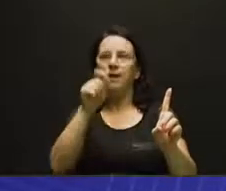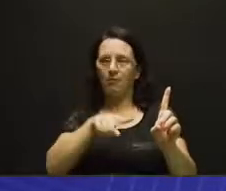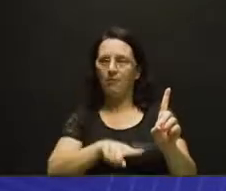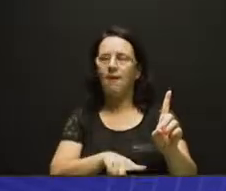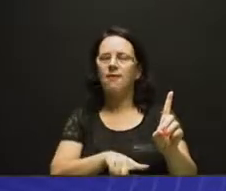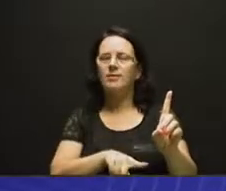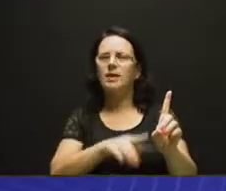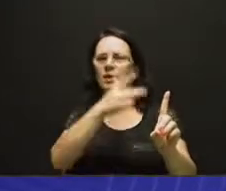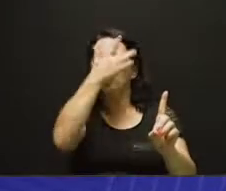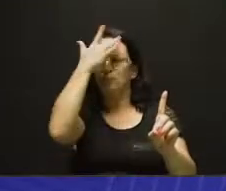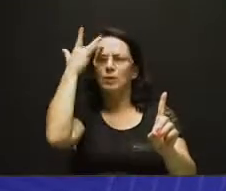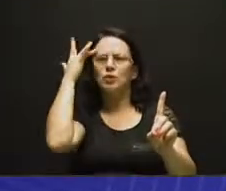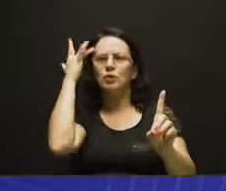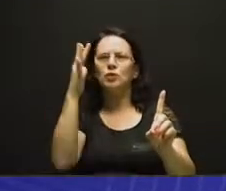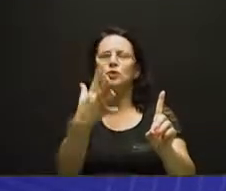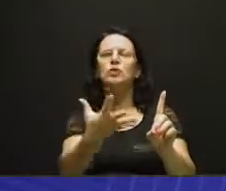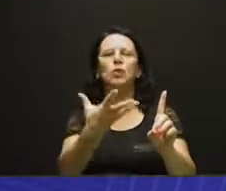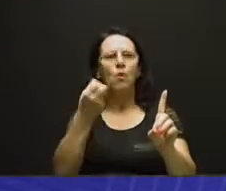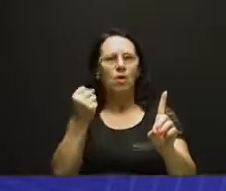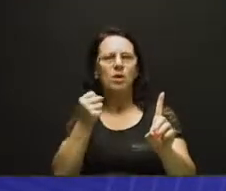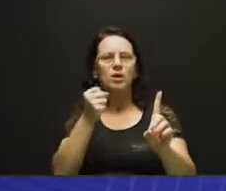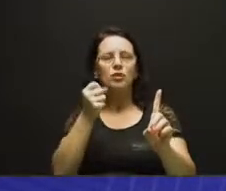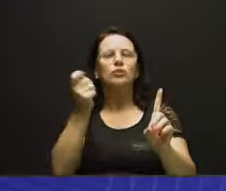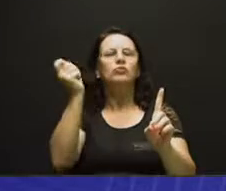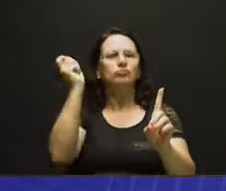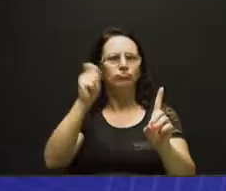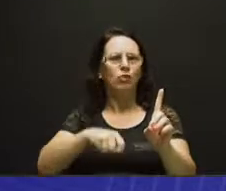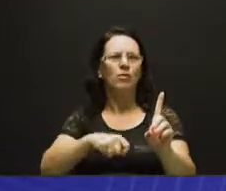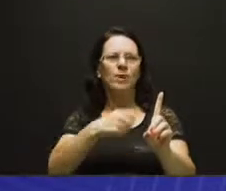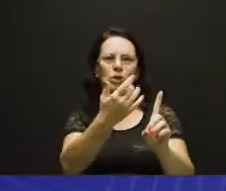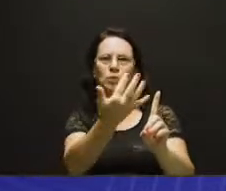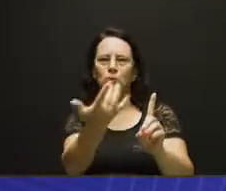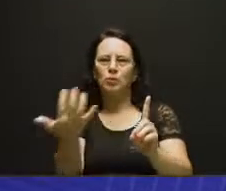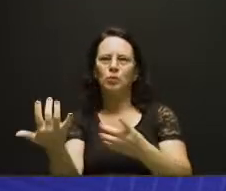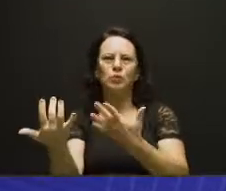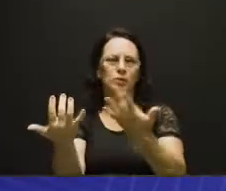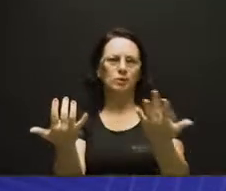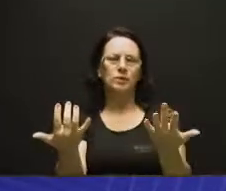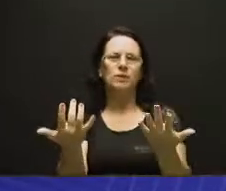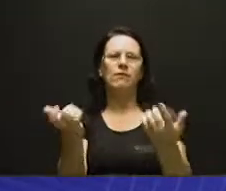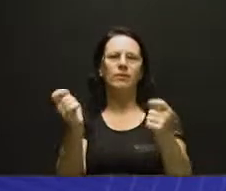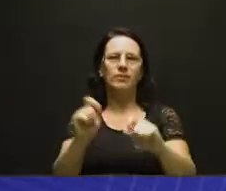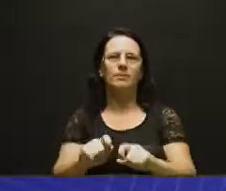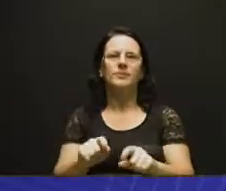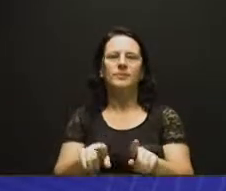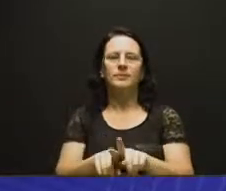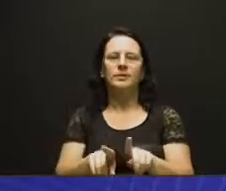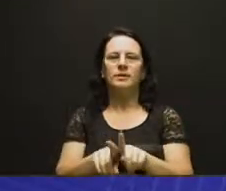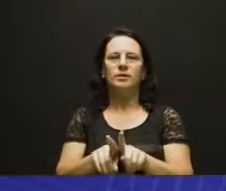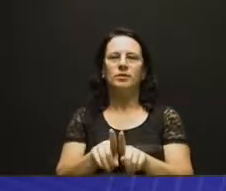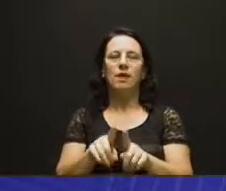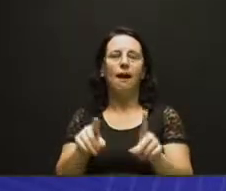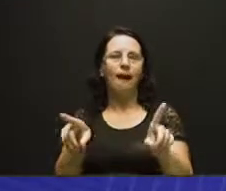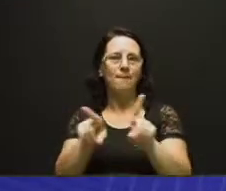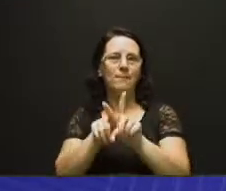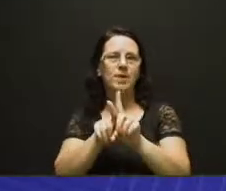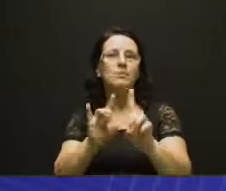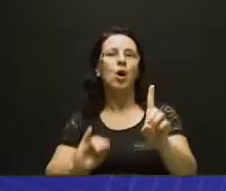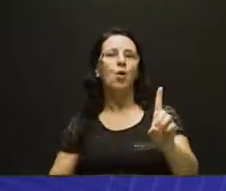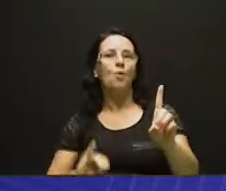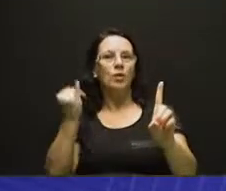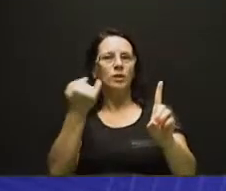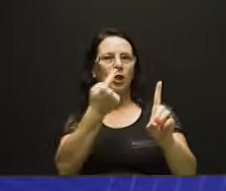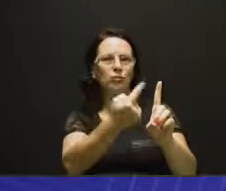todas as pessoas são dotadas de inúmeras capacidades e potencialidades desde que sejam dadas as mesmas oportunidades